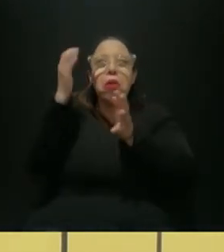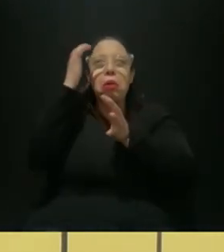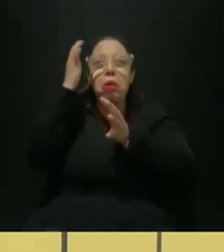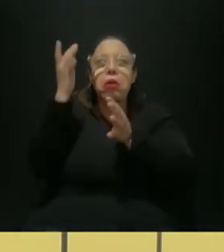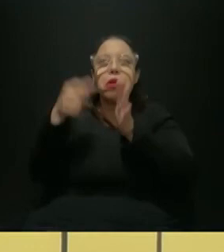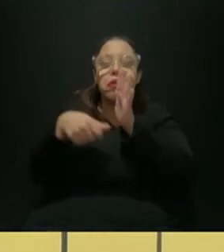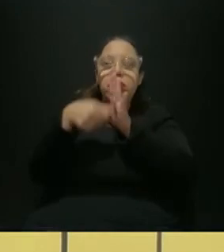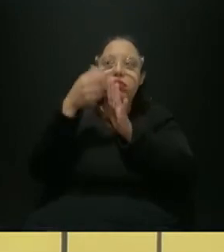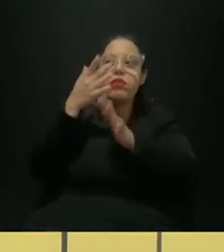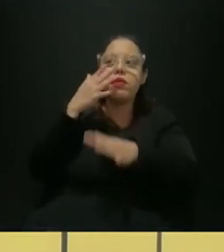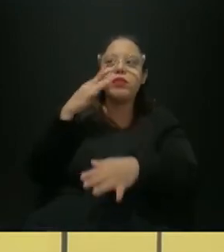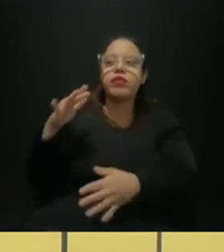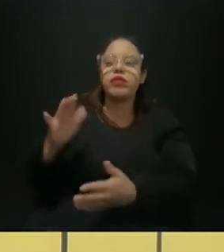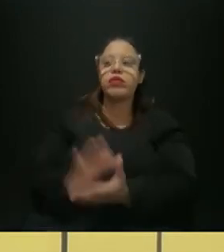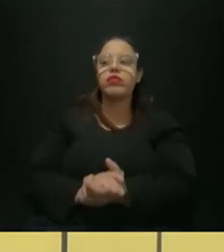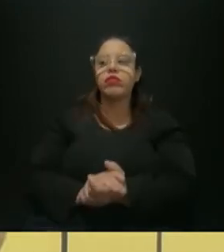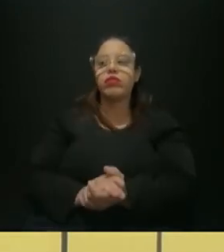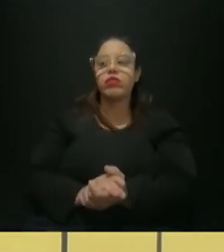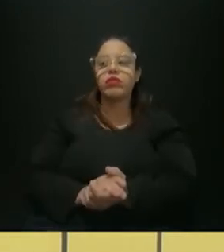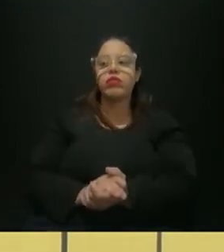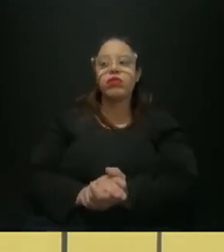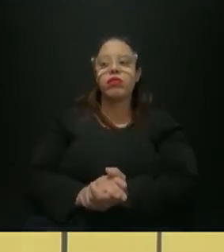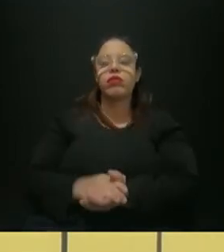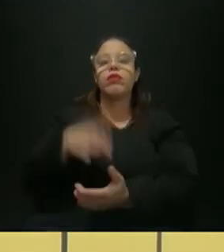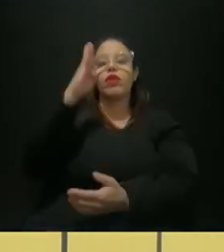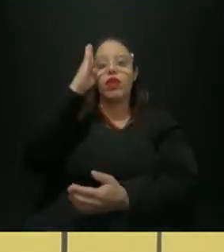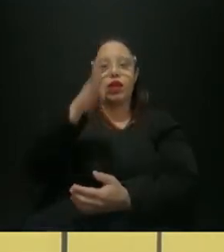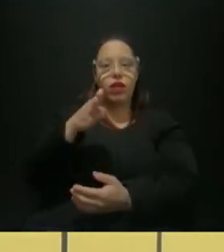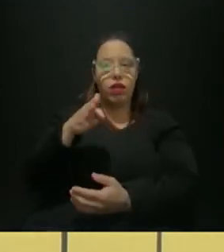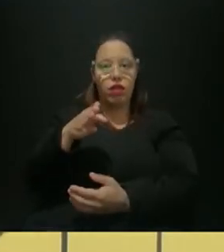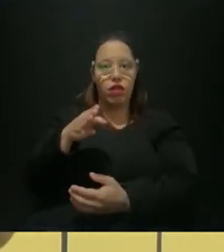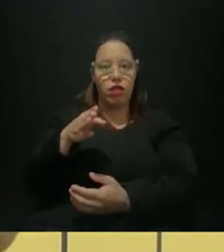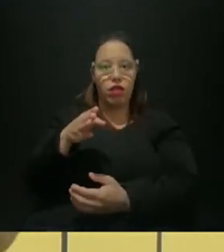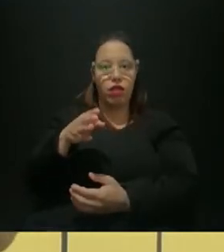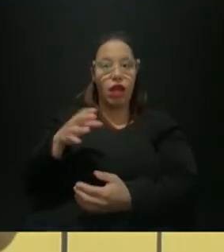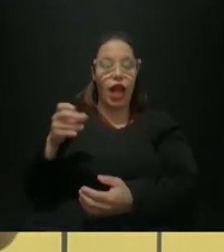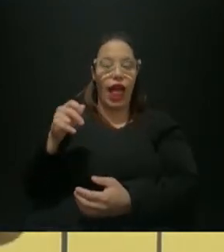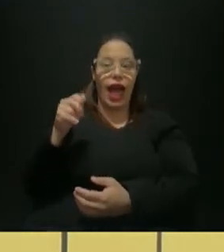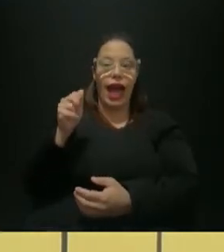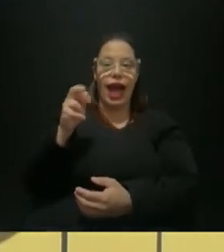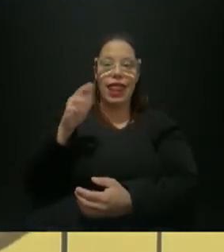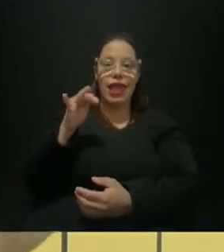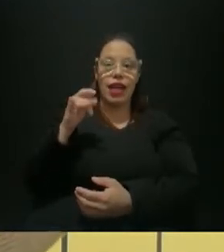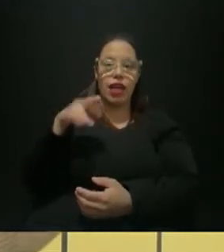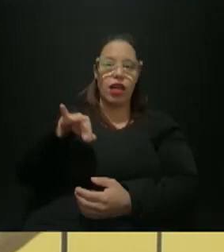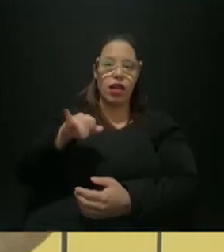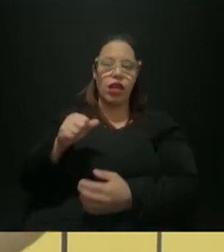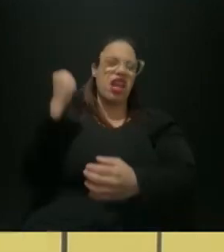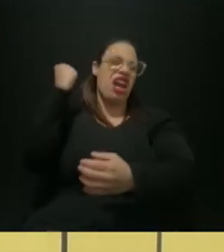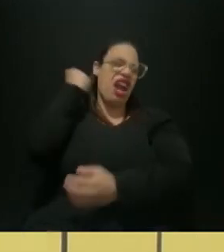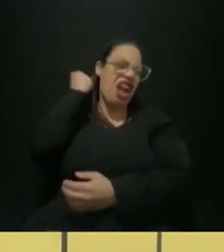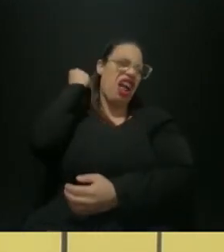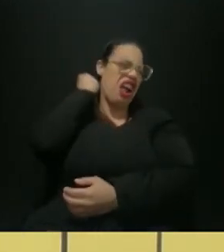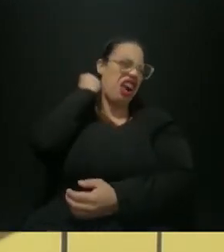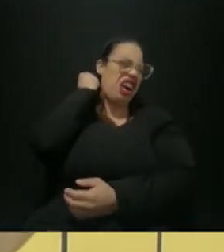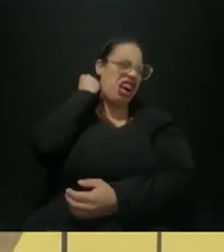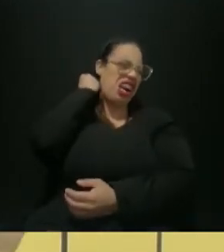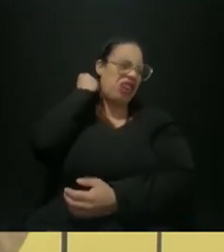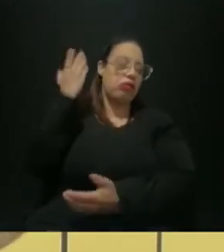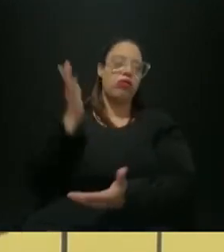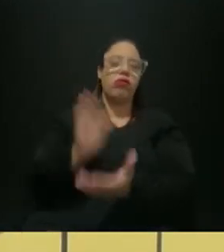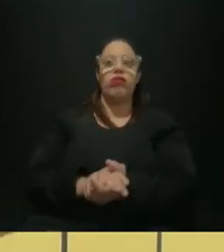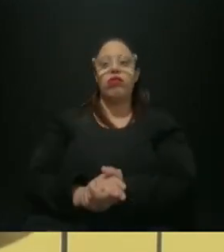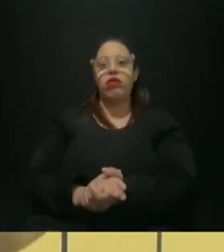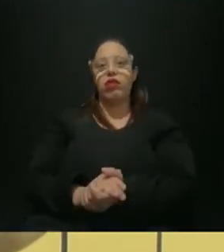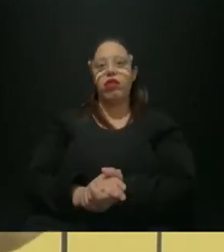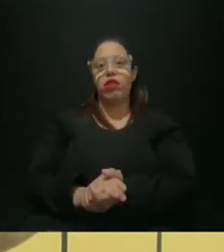vida, provocados principalmente por substâncias como a adrenalina, quando uma criança é estressada e a suprarrenal libera a adrenalina,